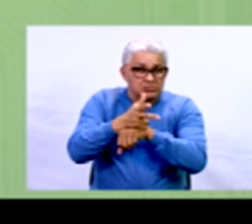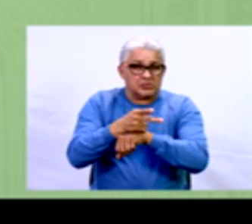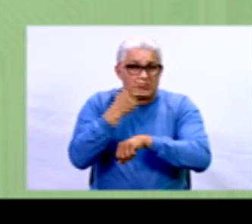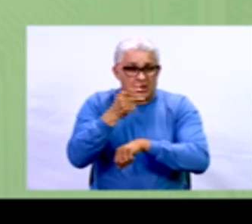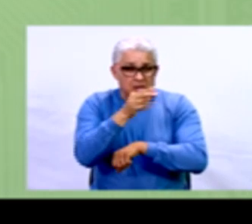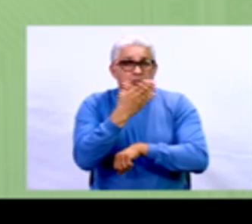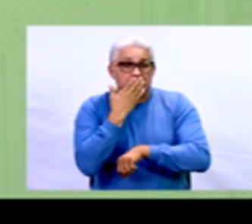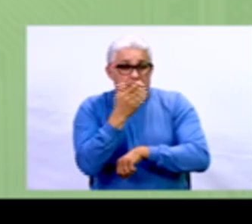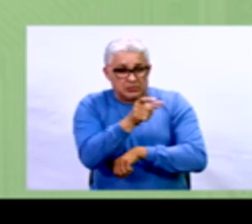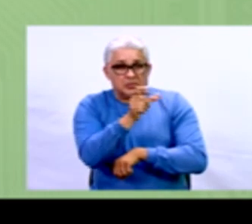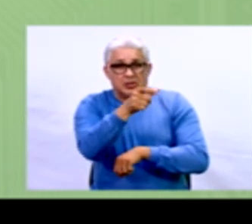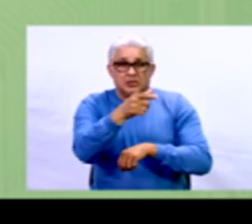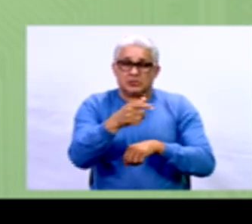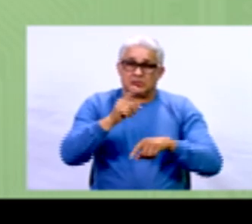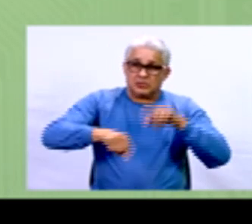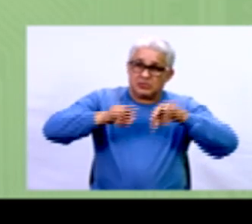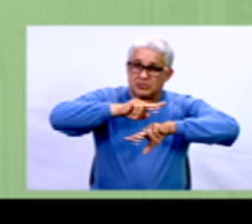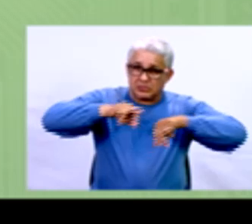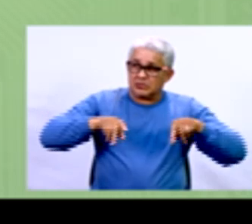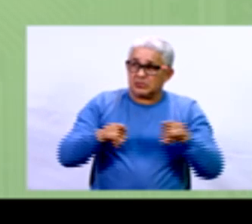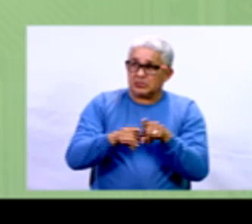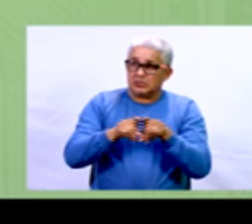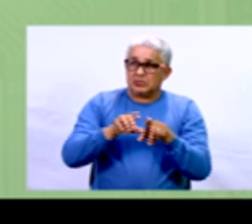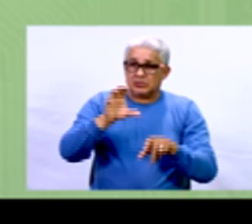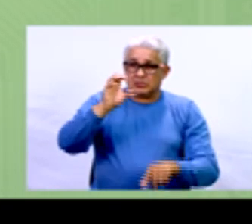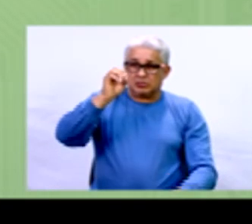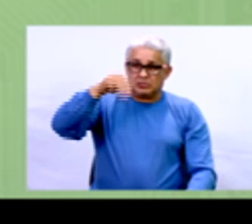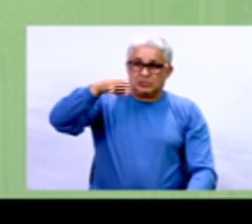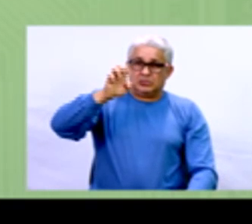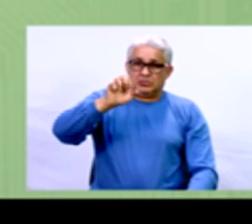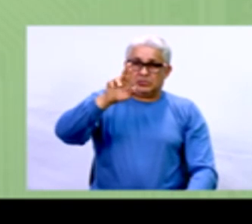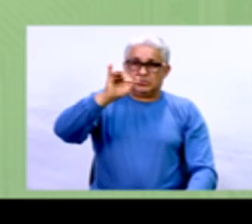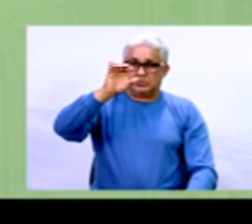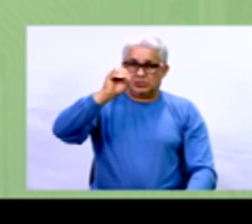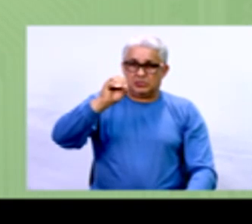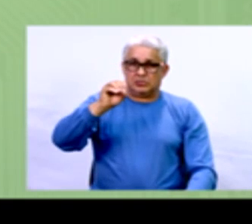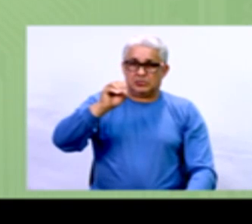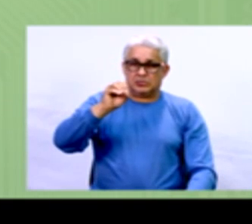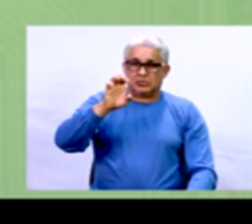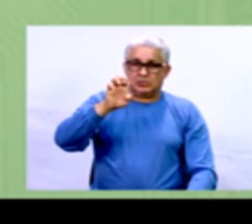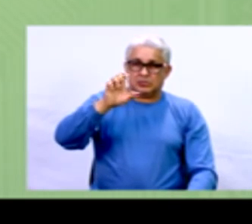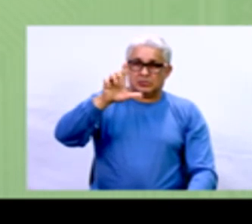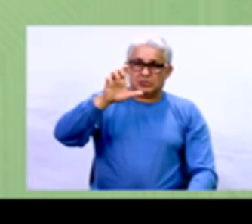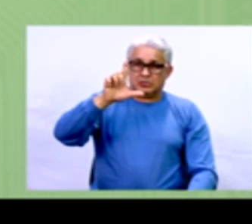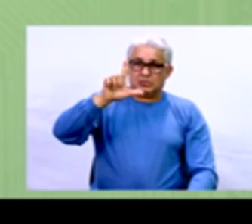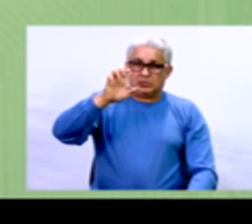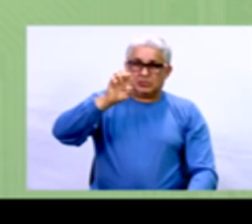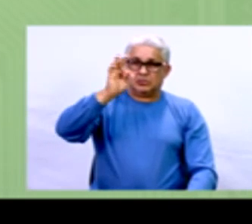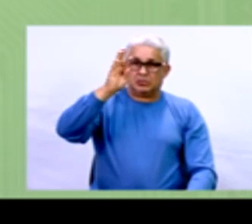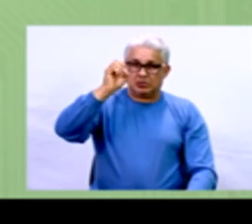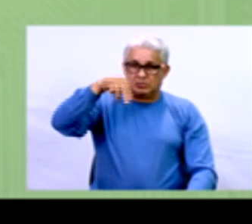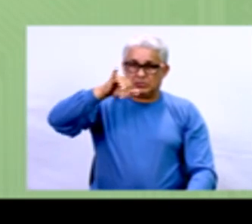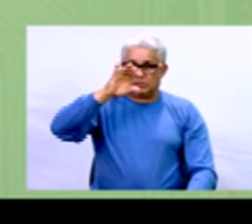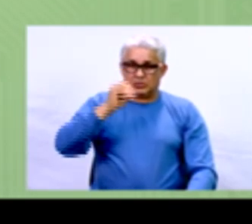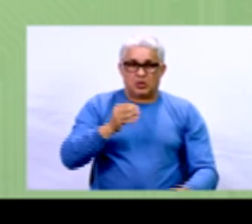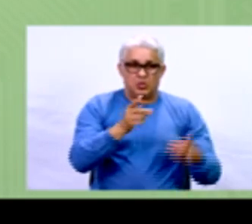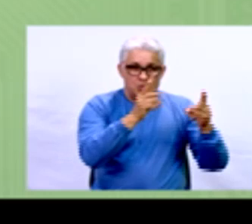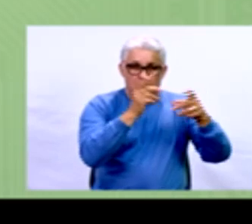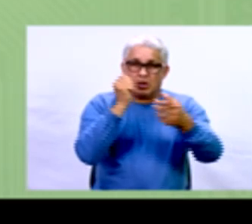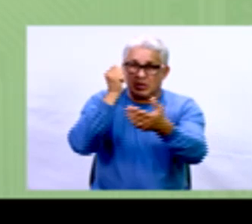marca. No comércio eletrônico, é claro que eu tenho lá um site de vendas, por exemplo, eu posso ter um